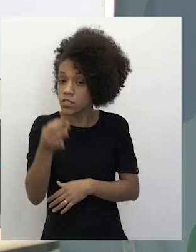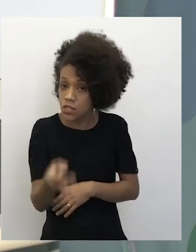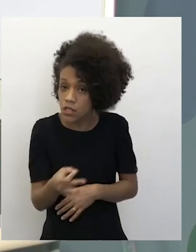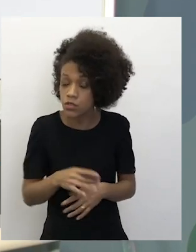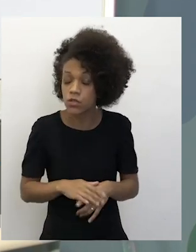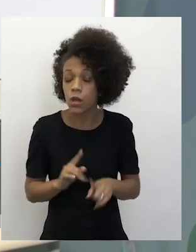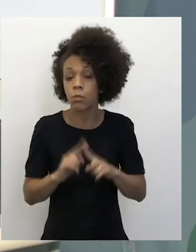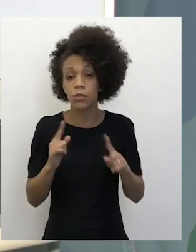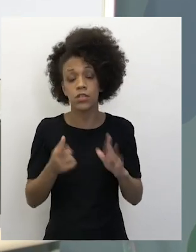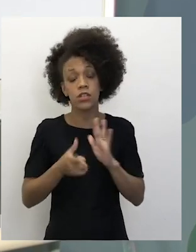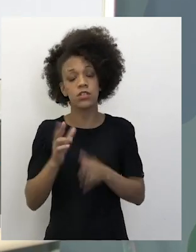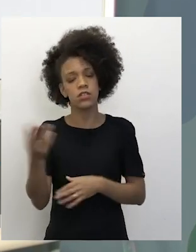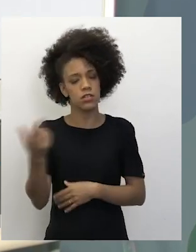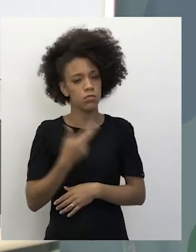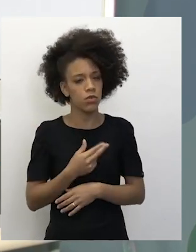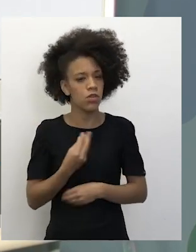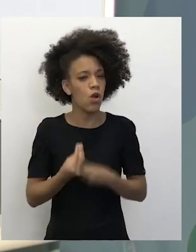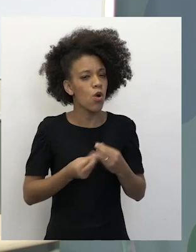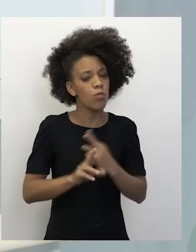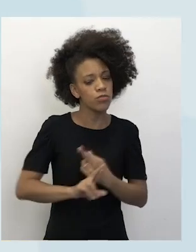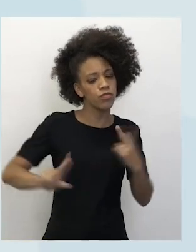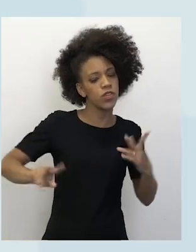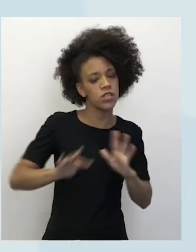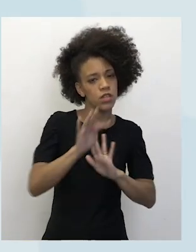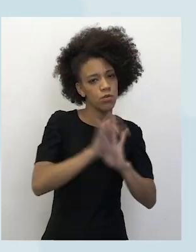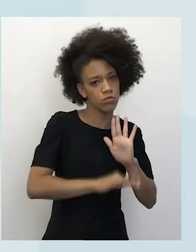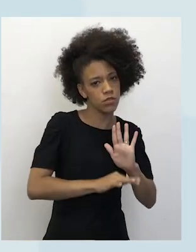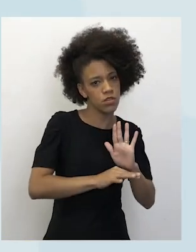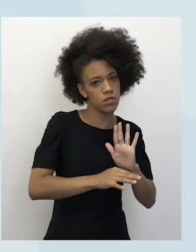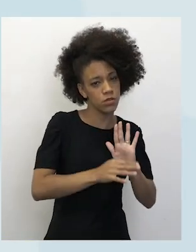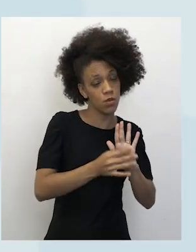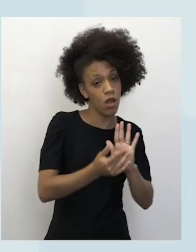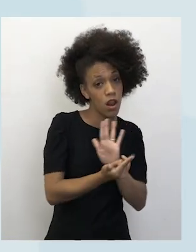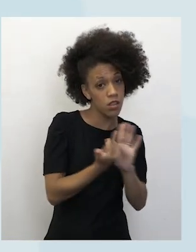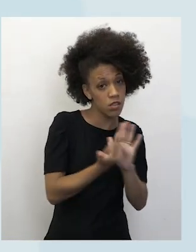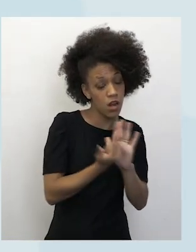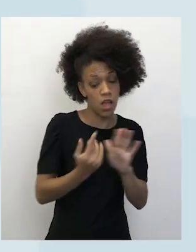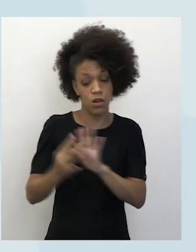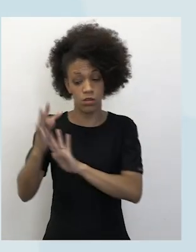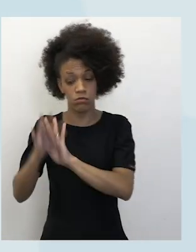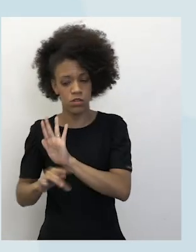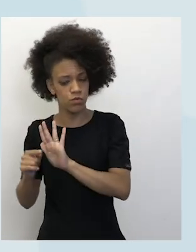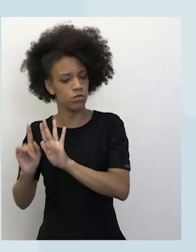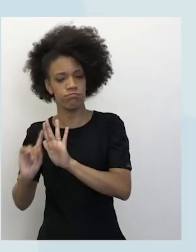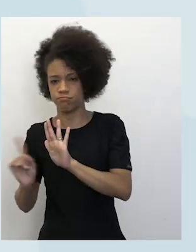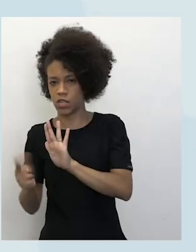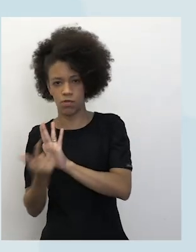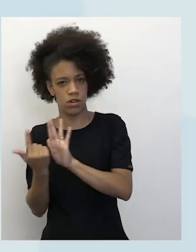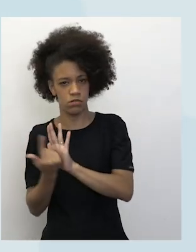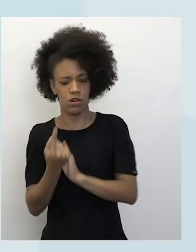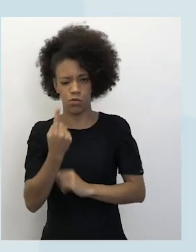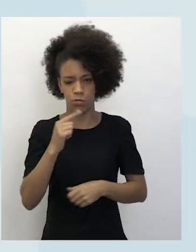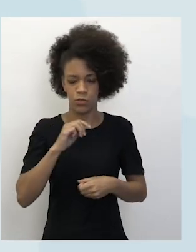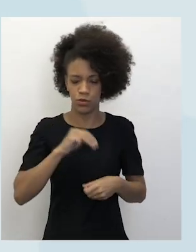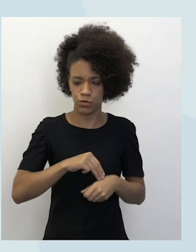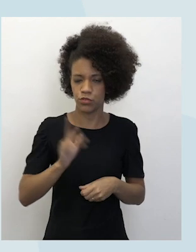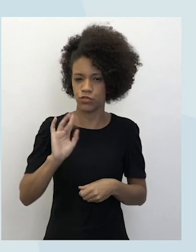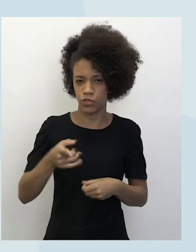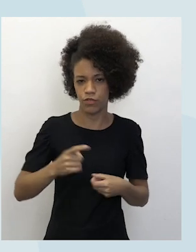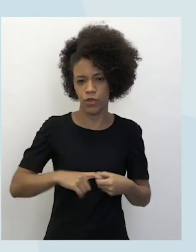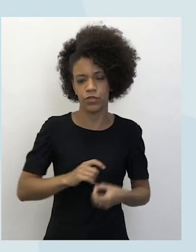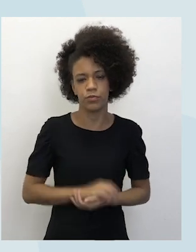certos né é responda como diferença no texto a isso aqui é literatura isso aqui não é literatura um minuto e já